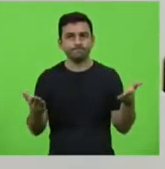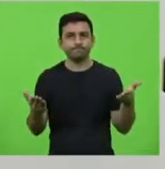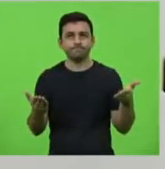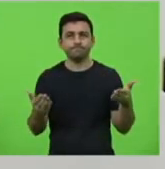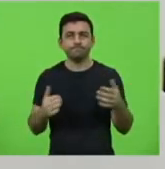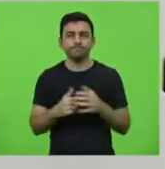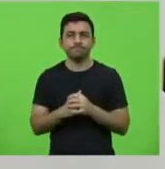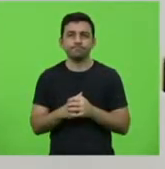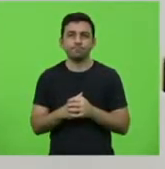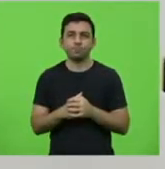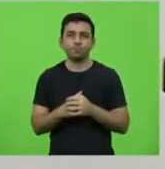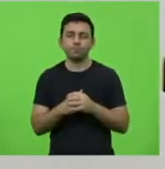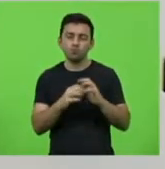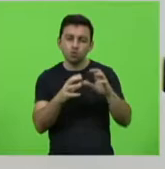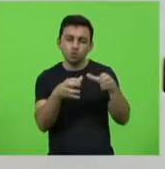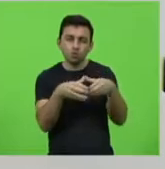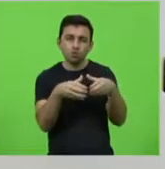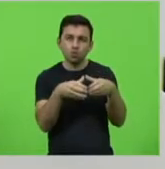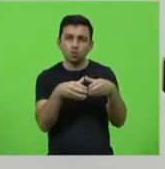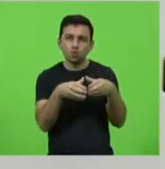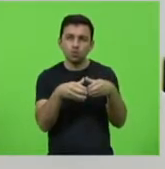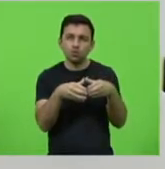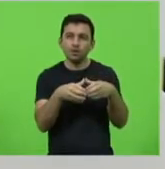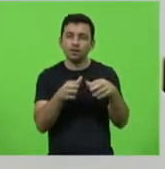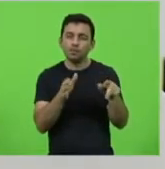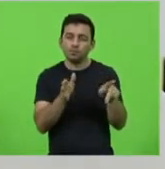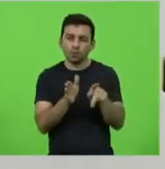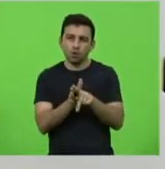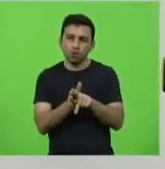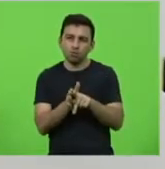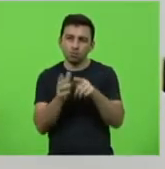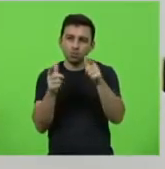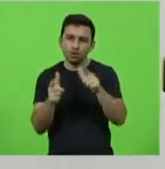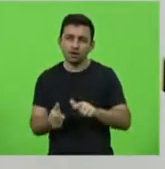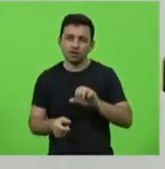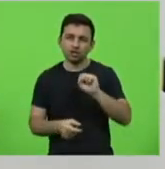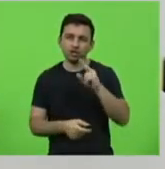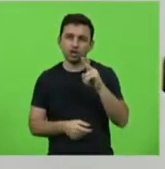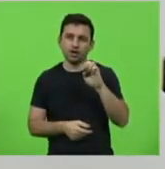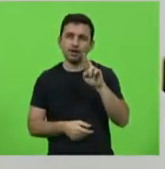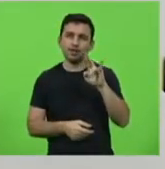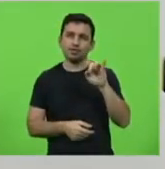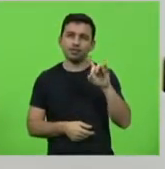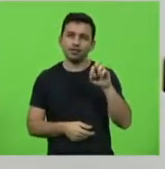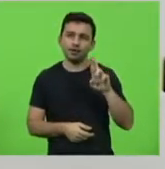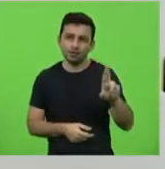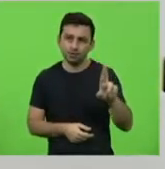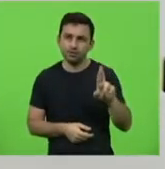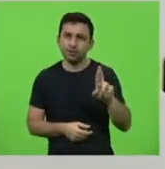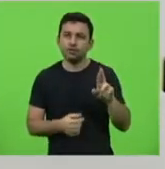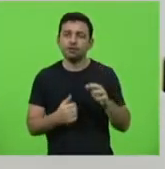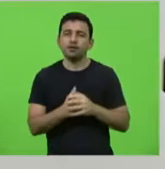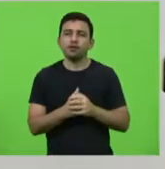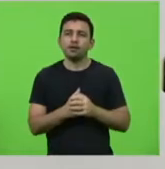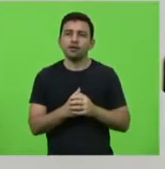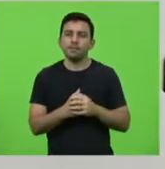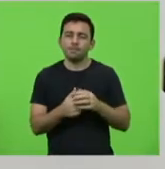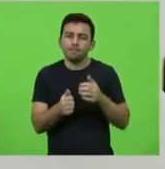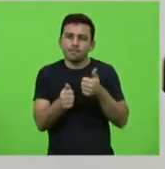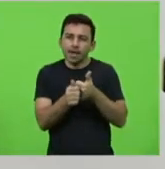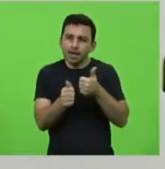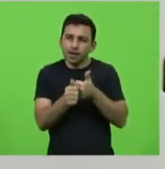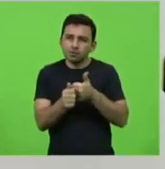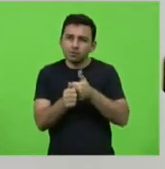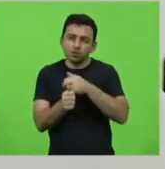uma pequena corporação de Schroeder, que é uma cidade pequenininha, que vocês conhecem ali do lado de Jaraguá do Sul, onde